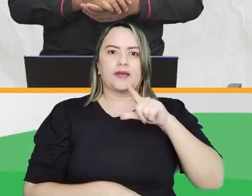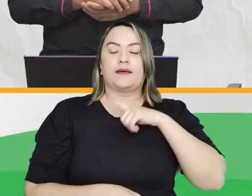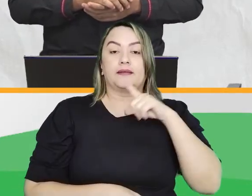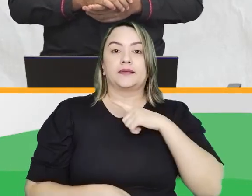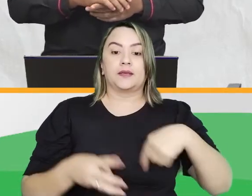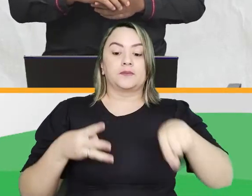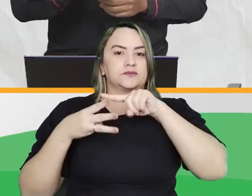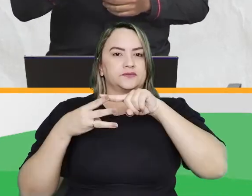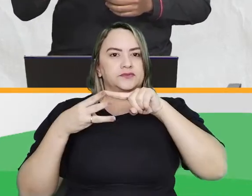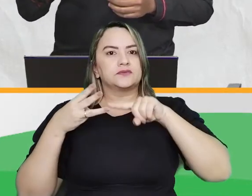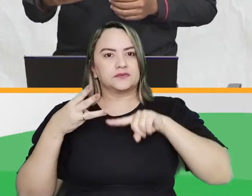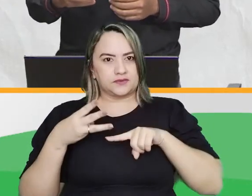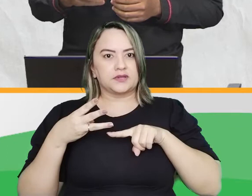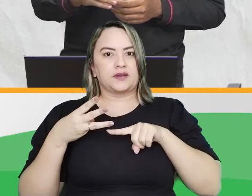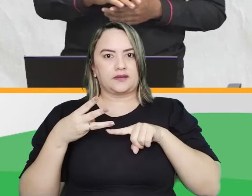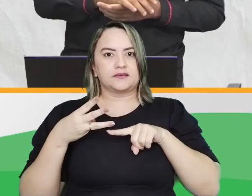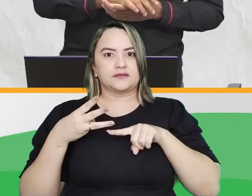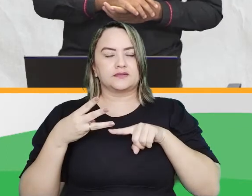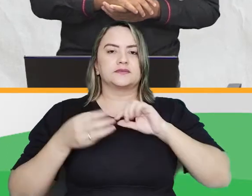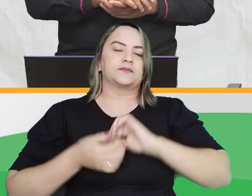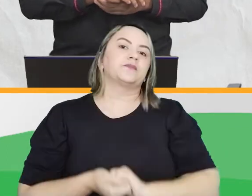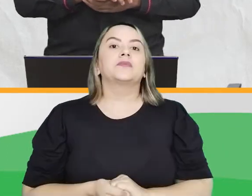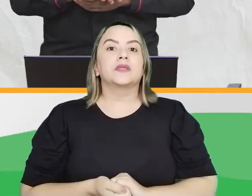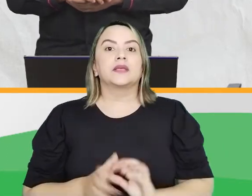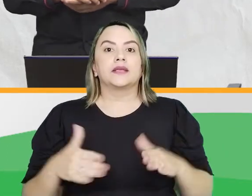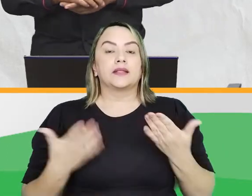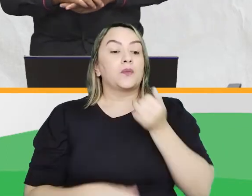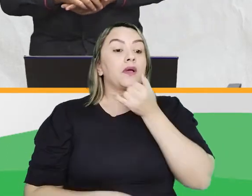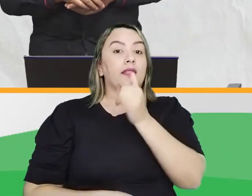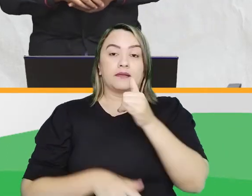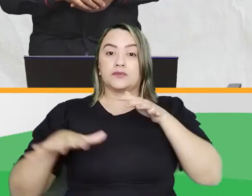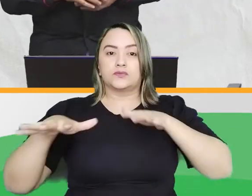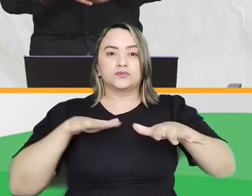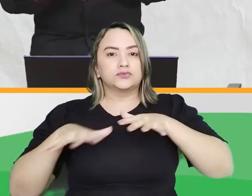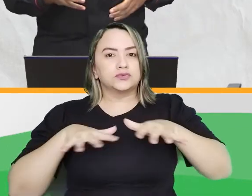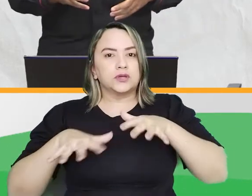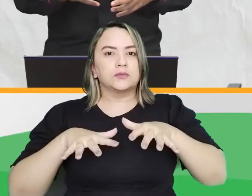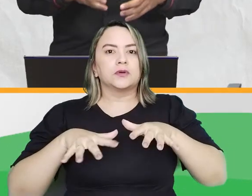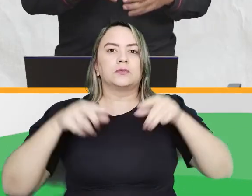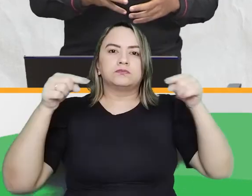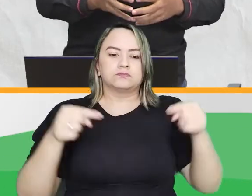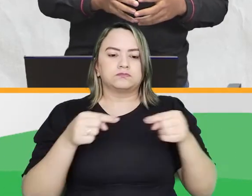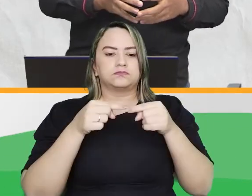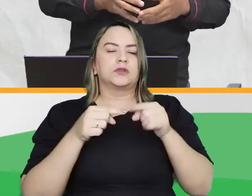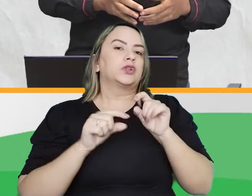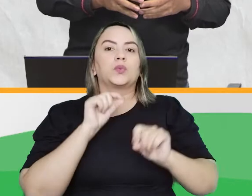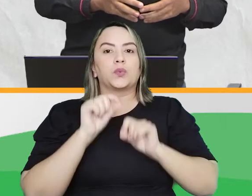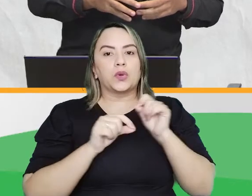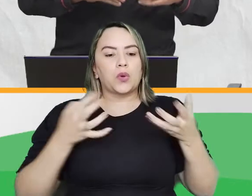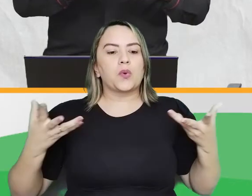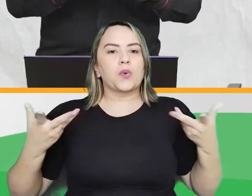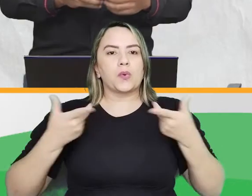da BNCC. Nós temos 3 competências na área de ciência da natureza e a eletrodinâmica está relacionada